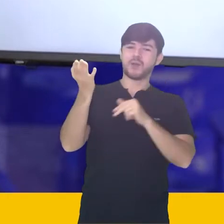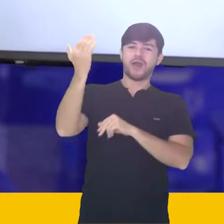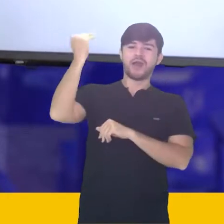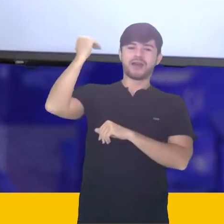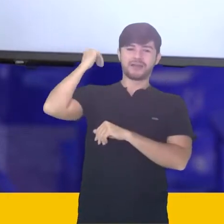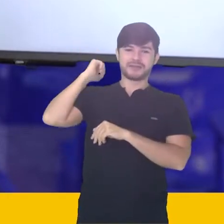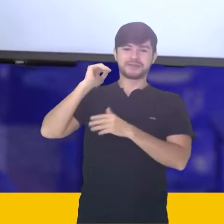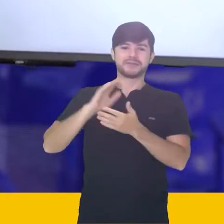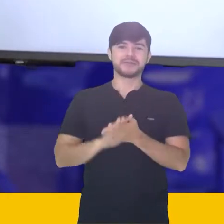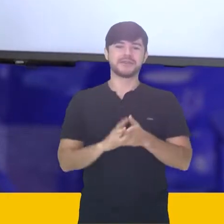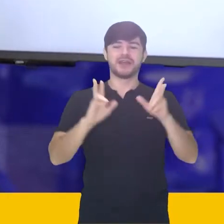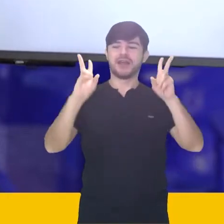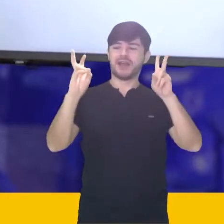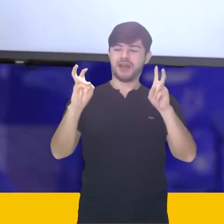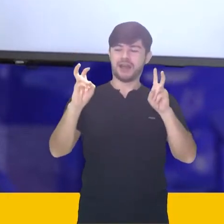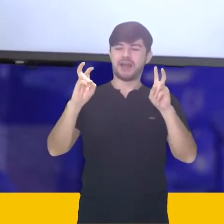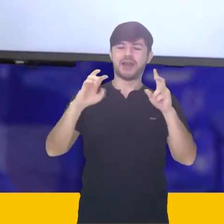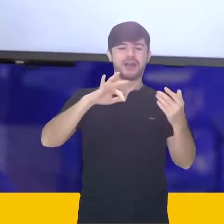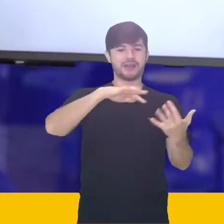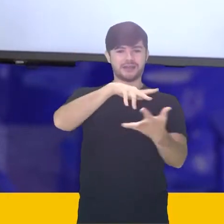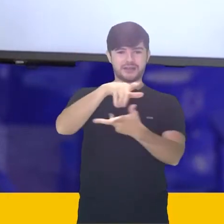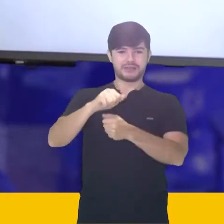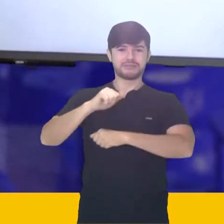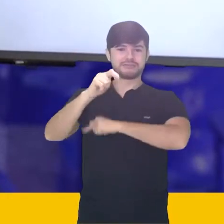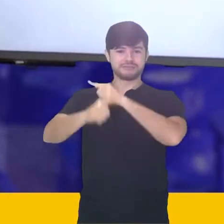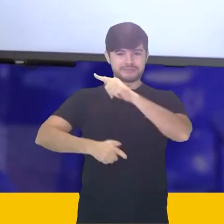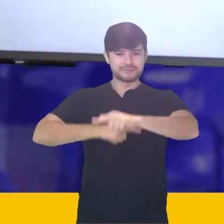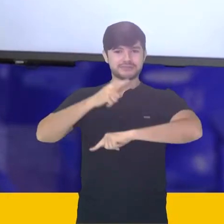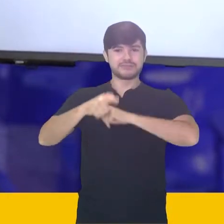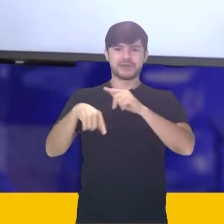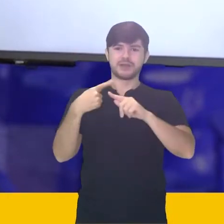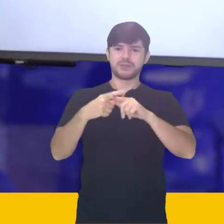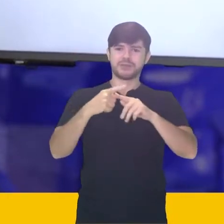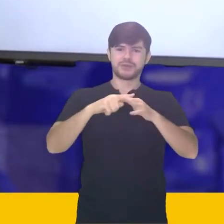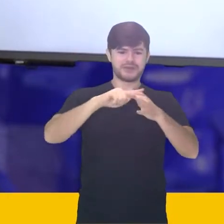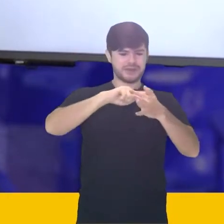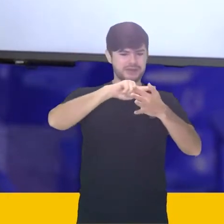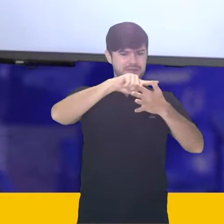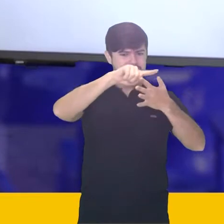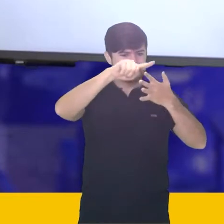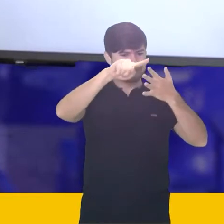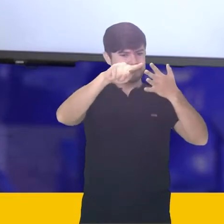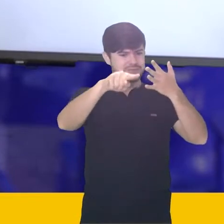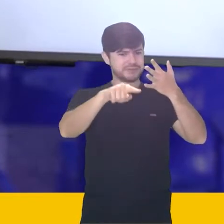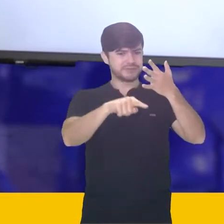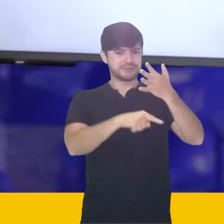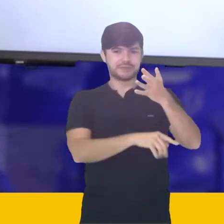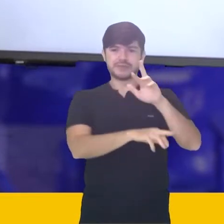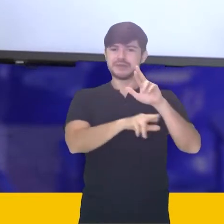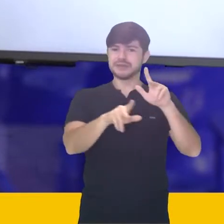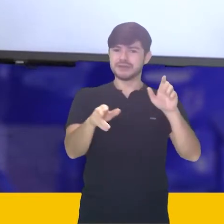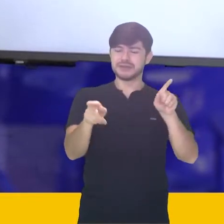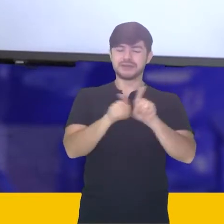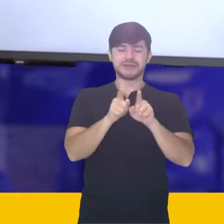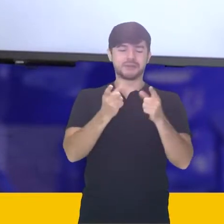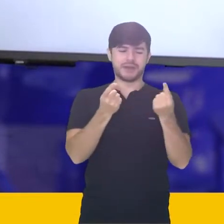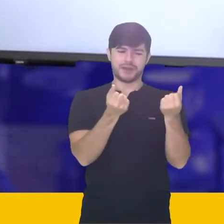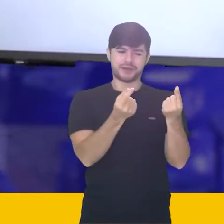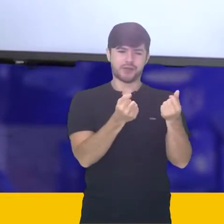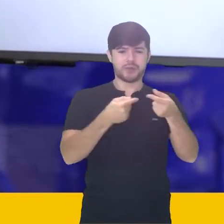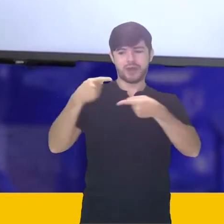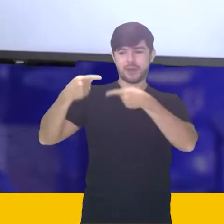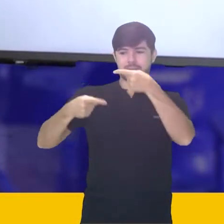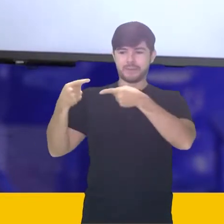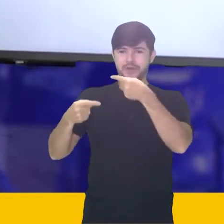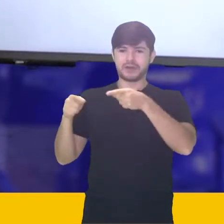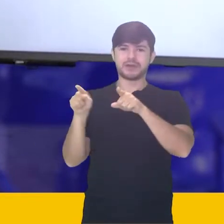gente continua falando sobre globalização, porque são vários aspectos, né? A gente lida com o aspecto econômico, com o aspecto político